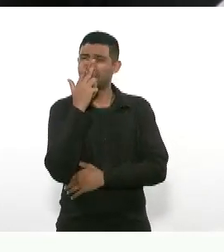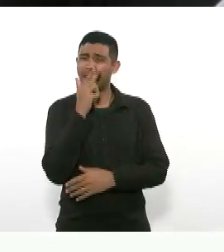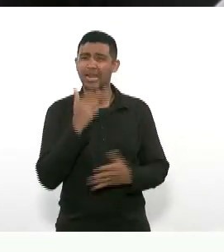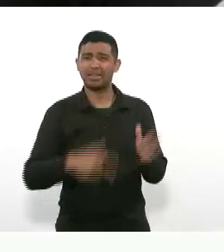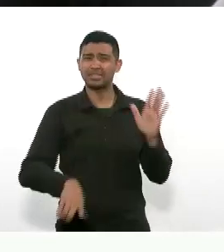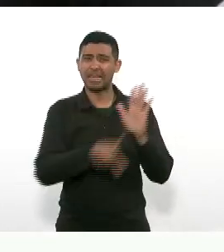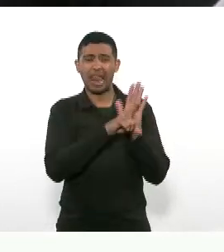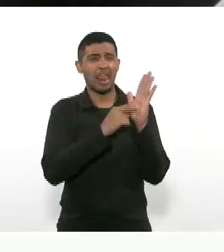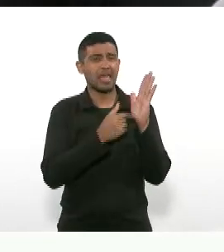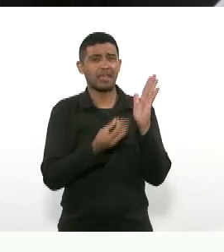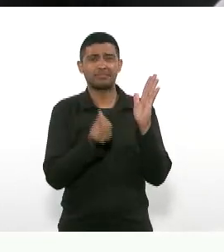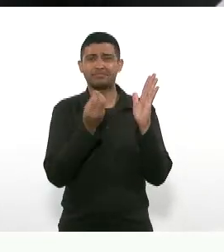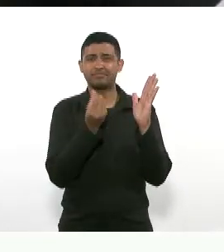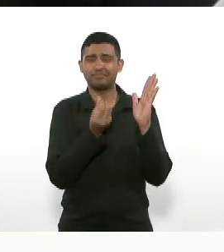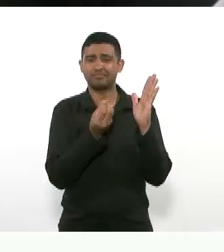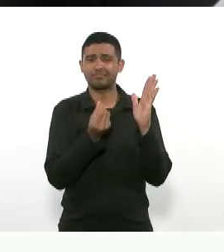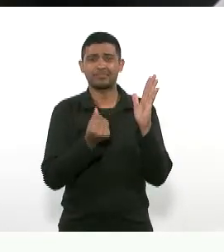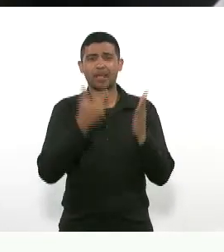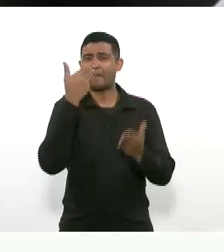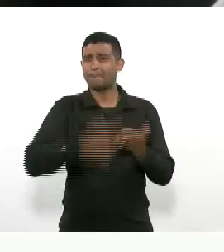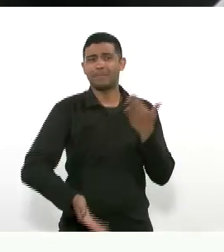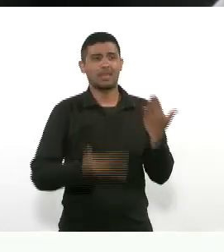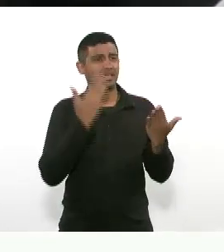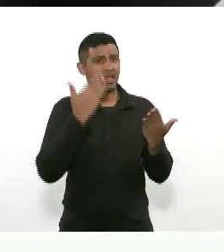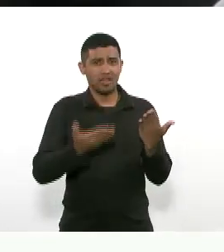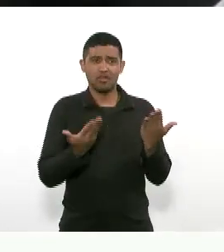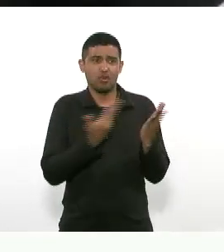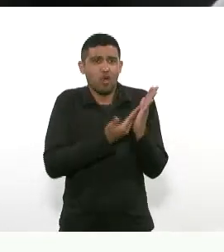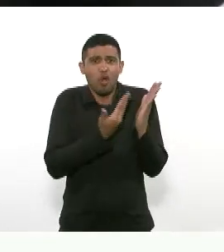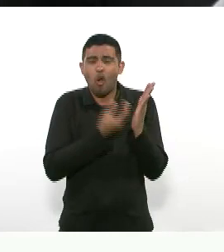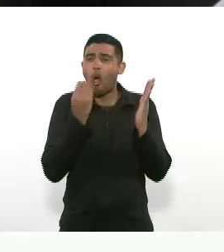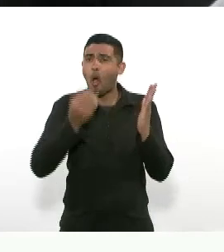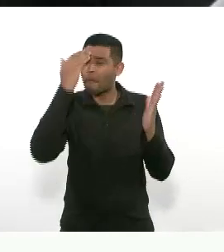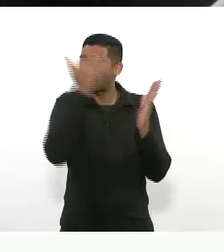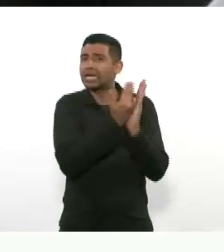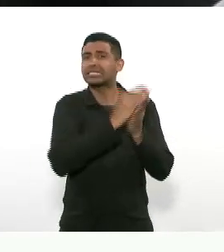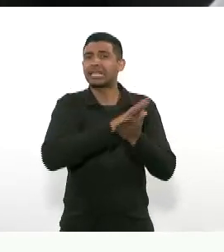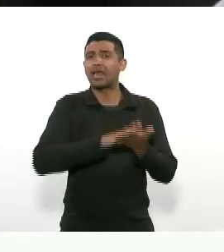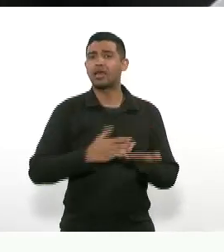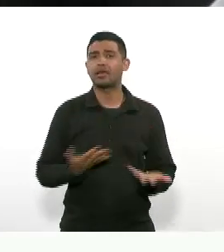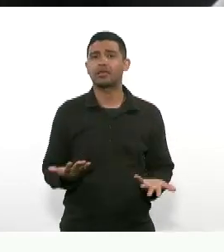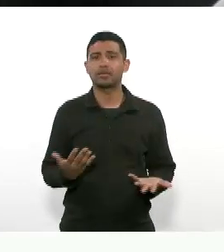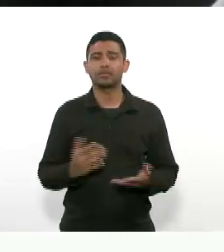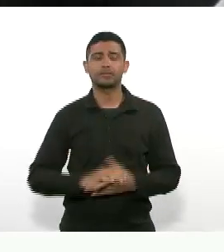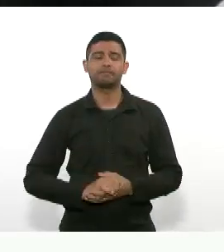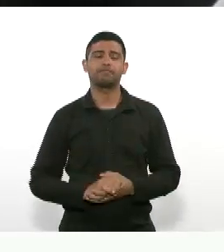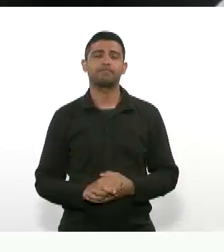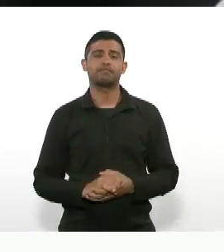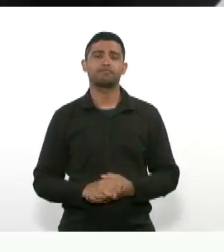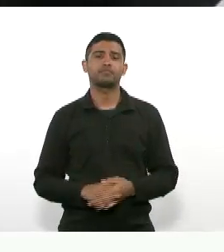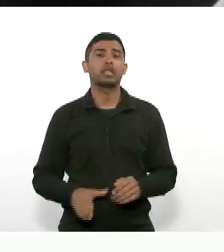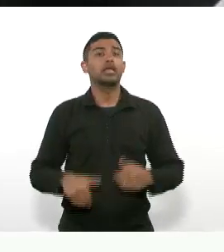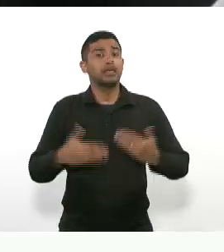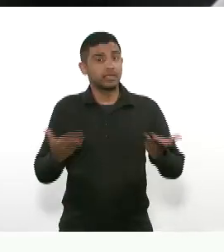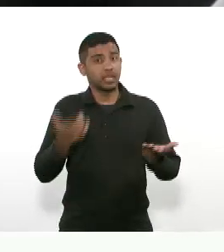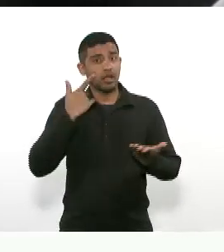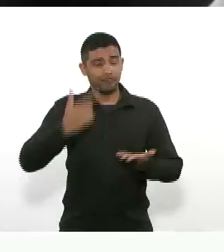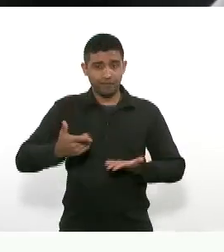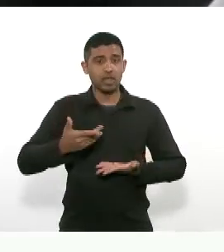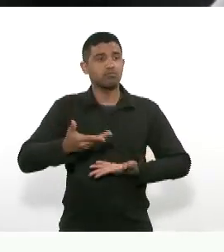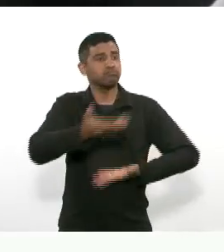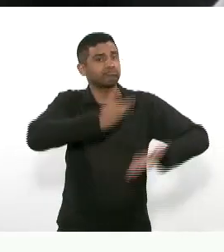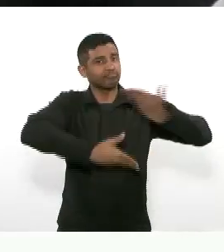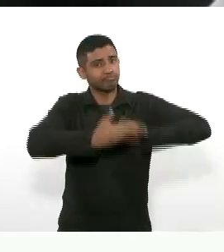ela perdeu totalmente a eficácia dela. E, nesse sentido, as contribuições